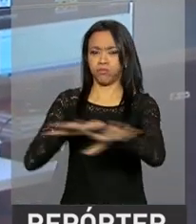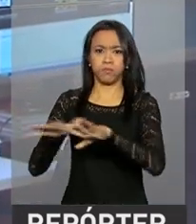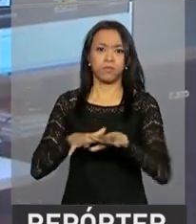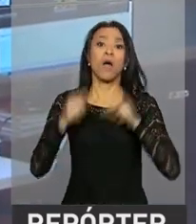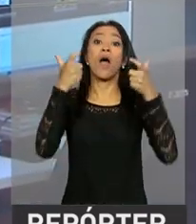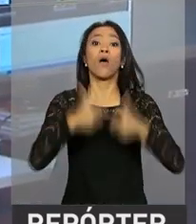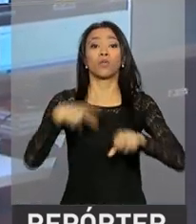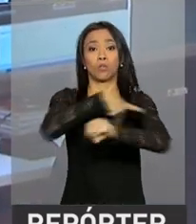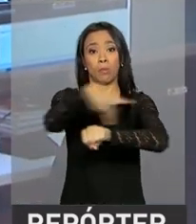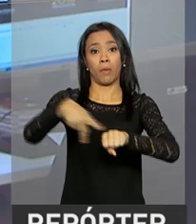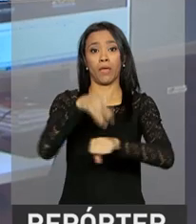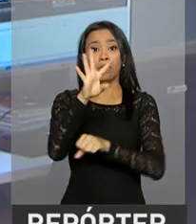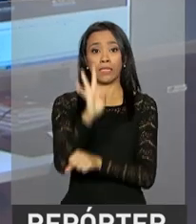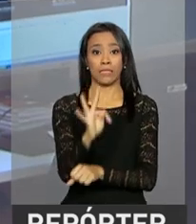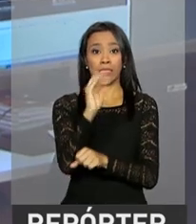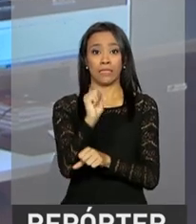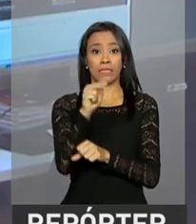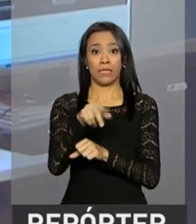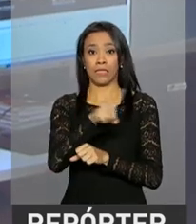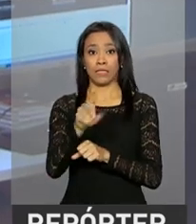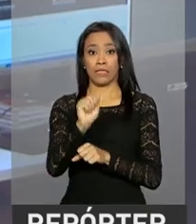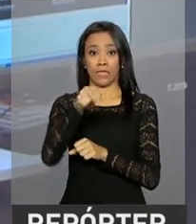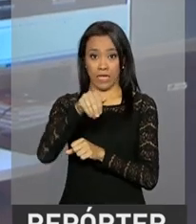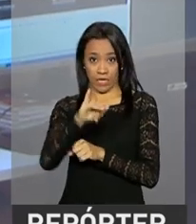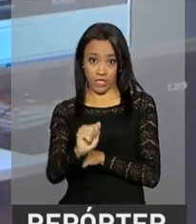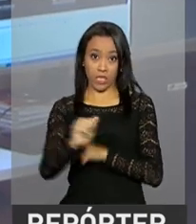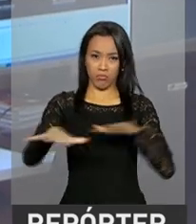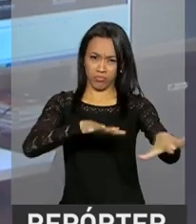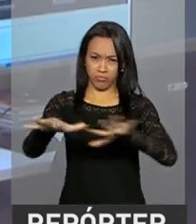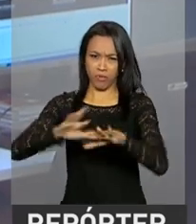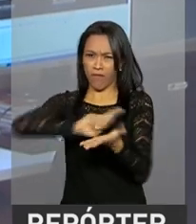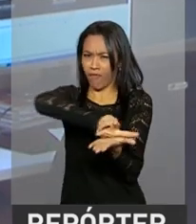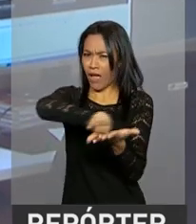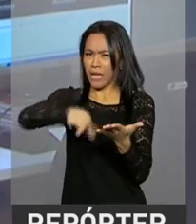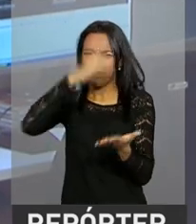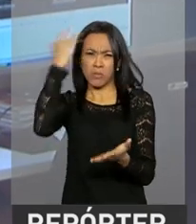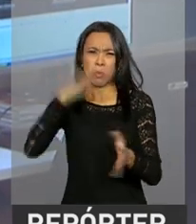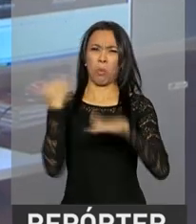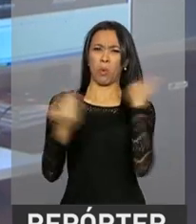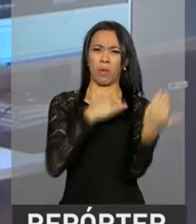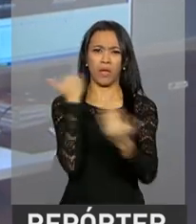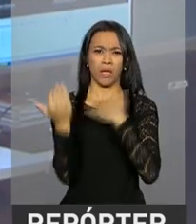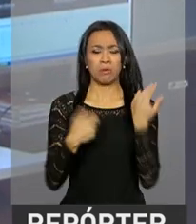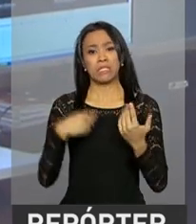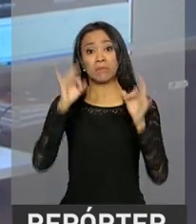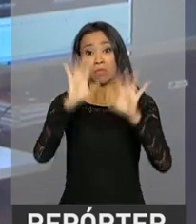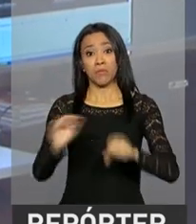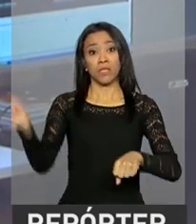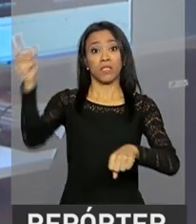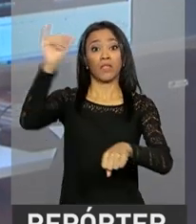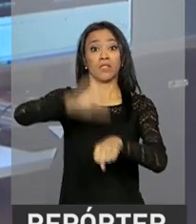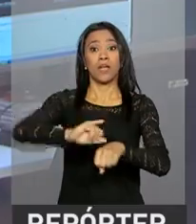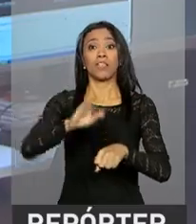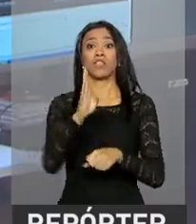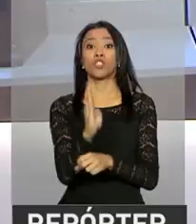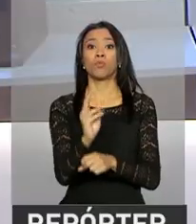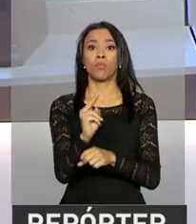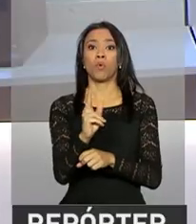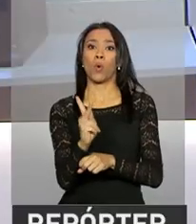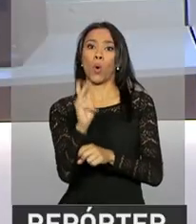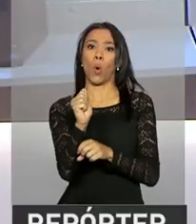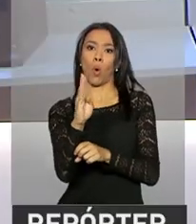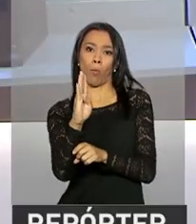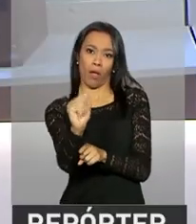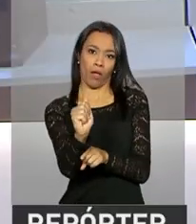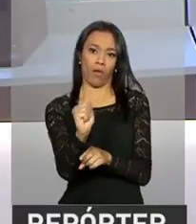da Tanzânia neste domingo. O terremoto deixou dezenas de mortos e feridos, especialmente na cidade de Bukoba.